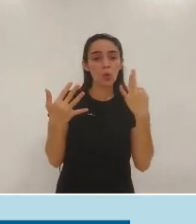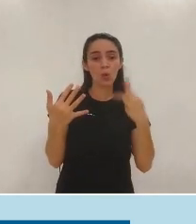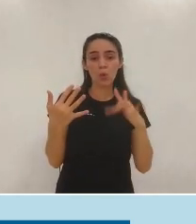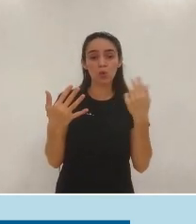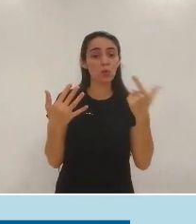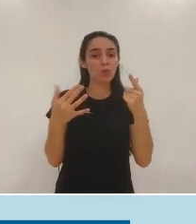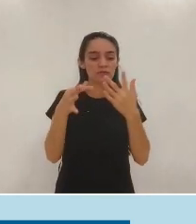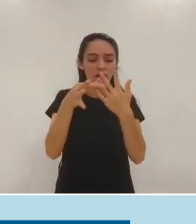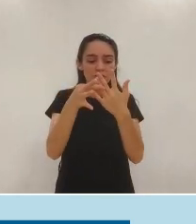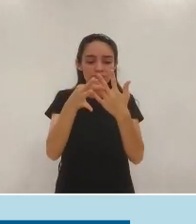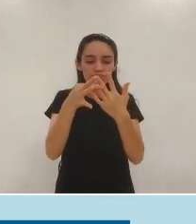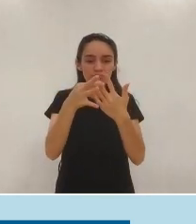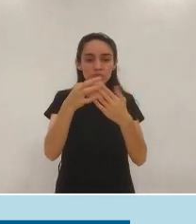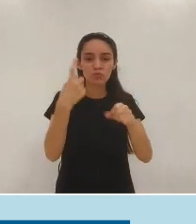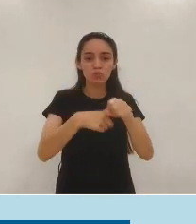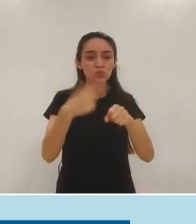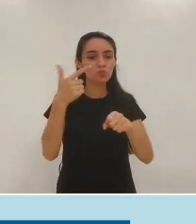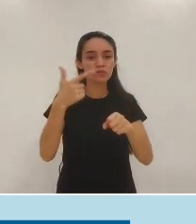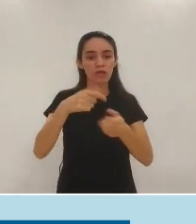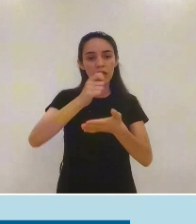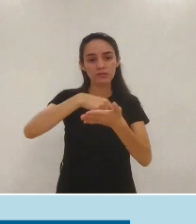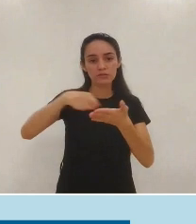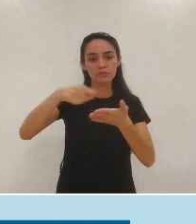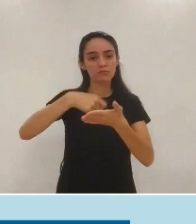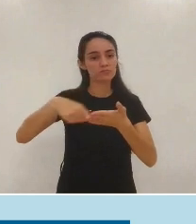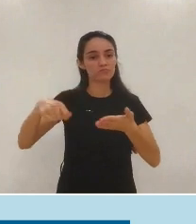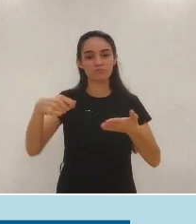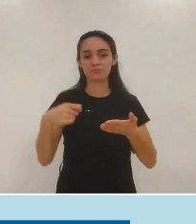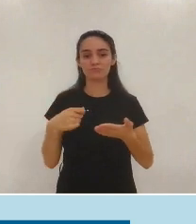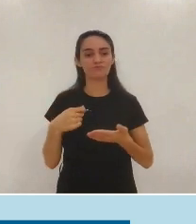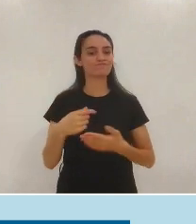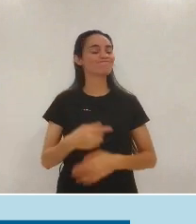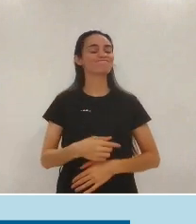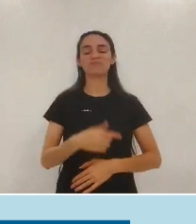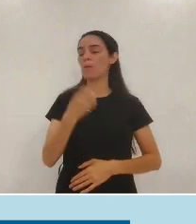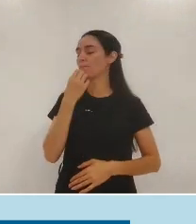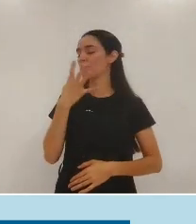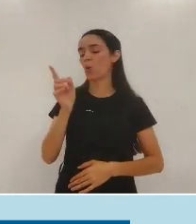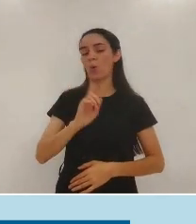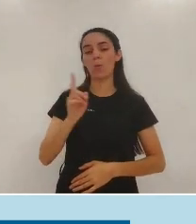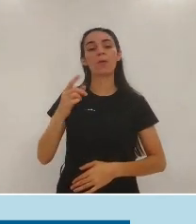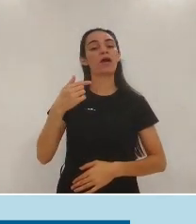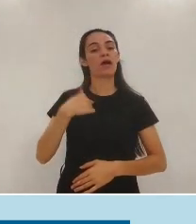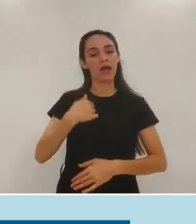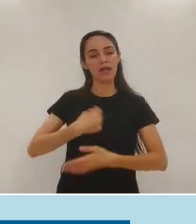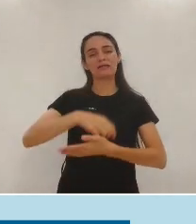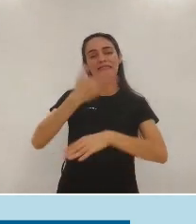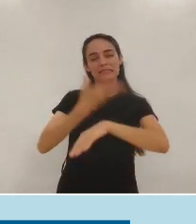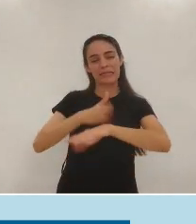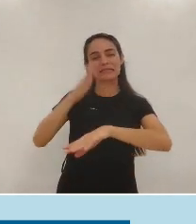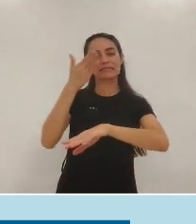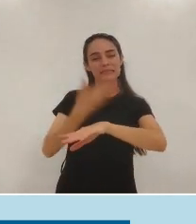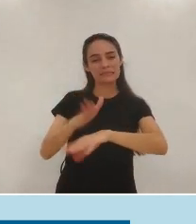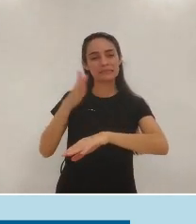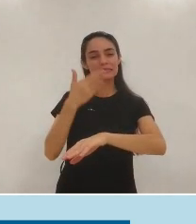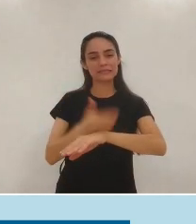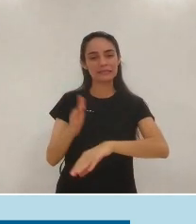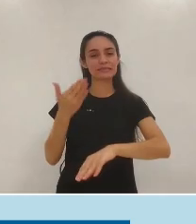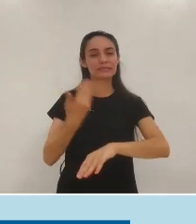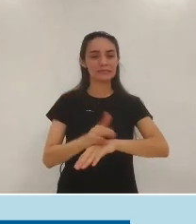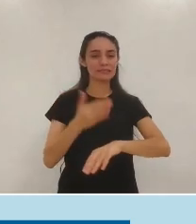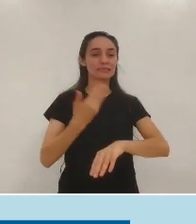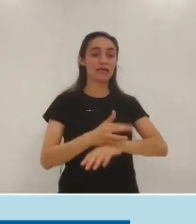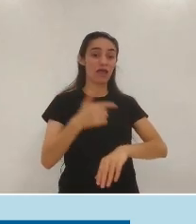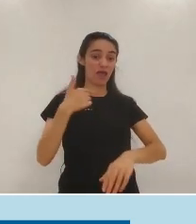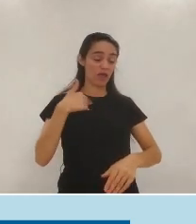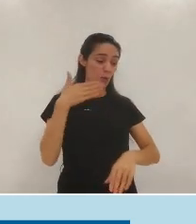para escrita não é boa. E olha que eu fiz muita caligrafia, porque além de eu passar de 7h30 da manhã